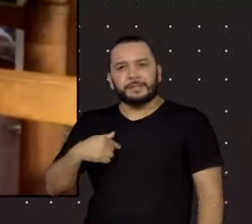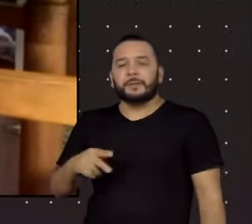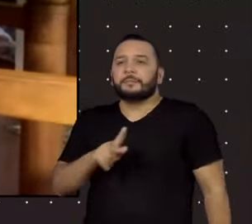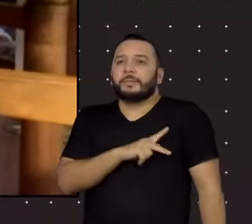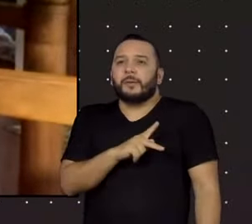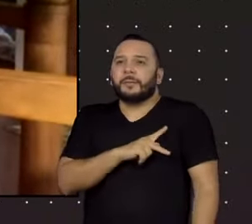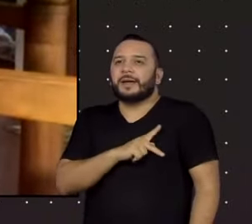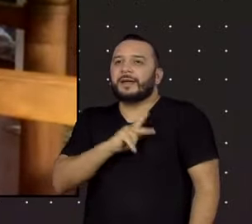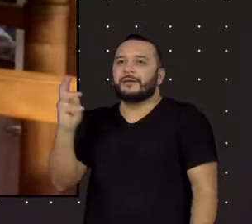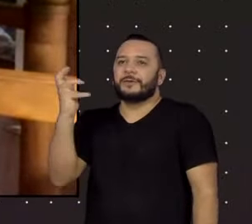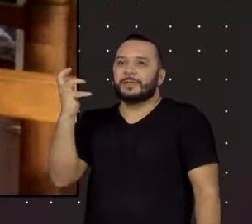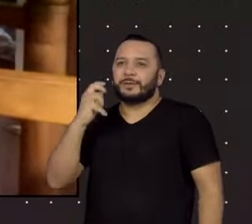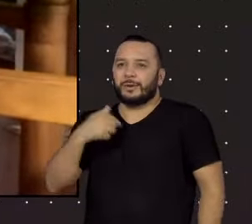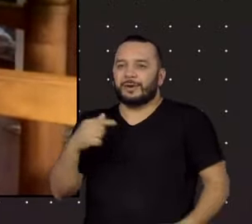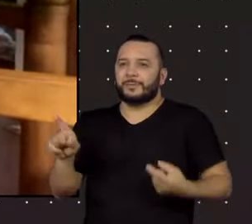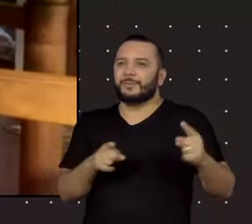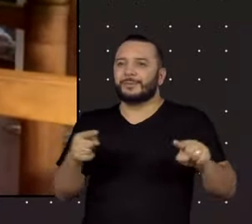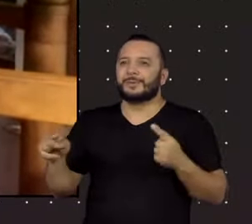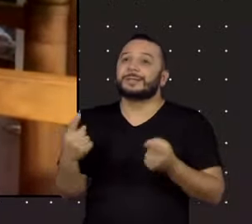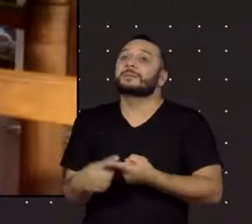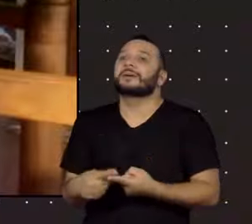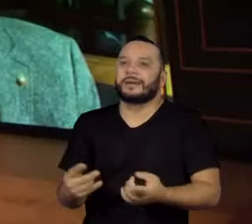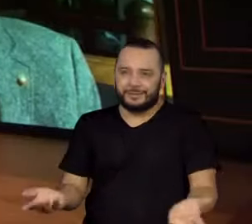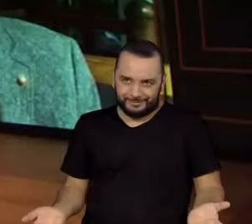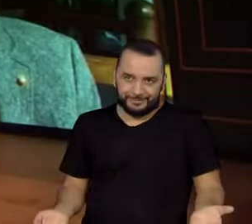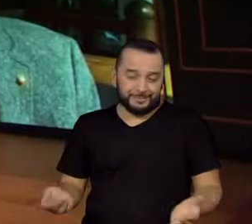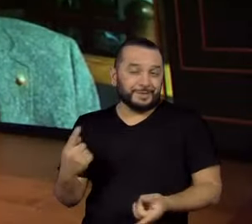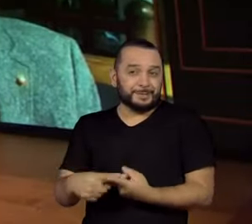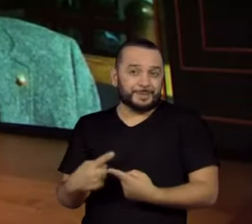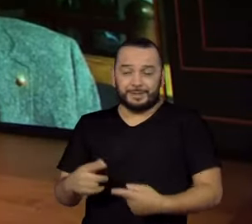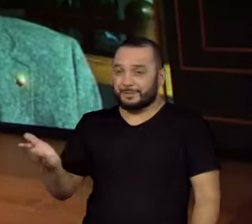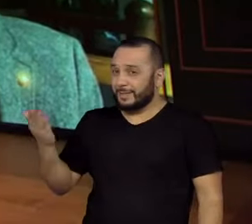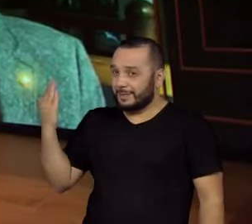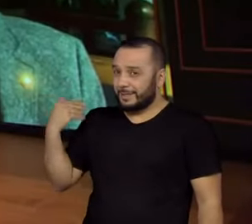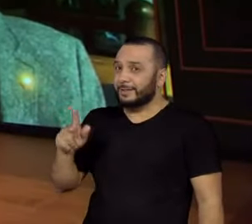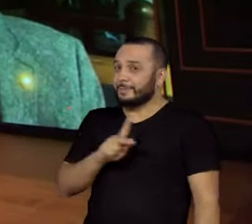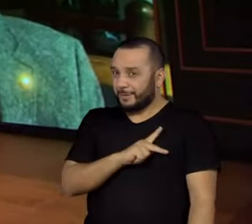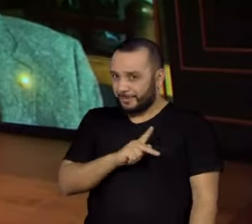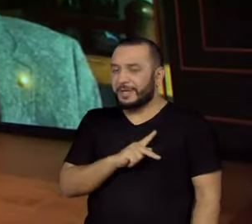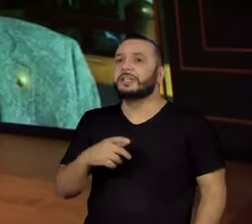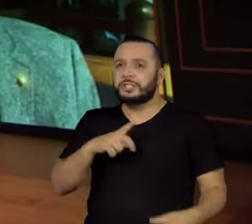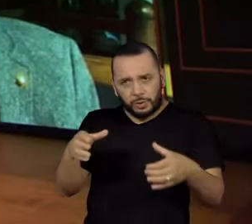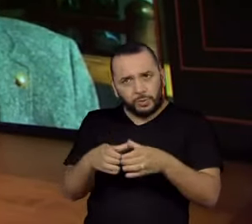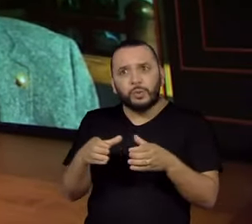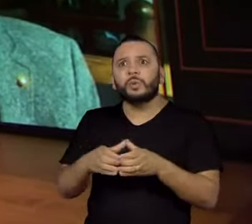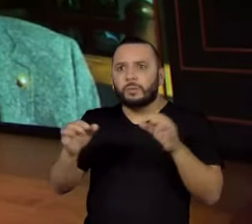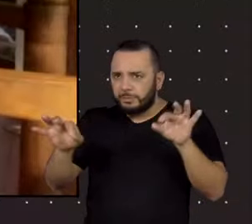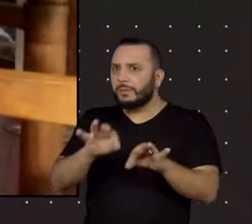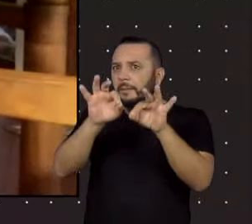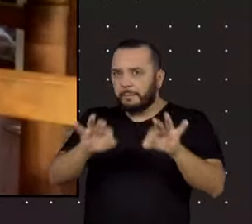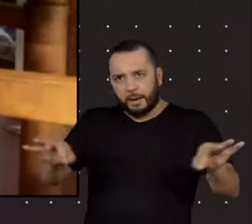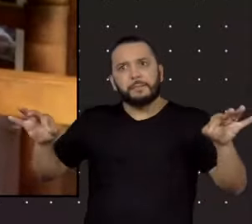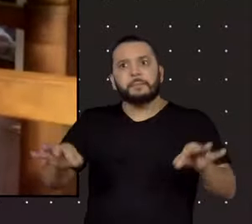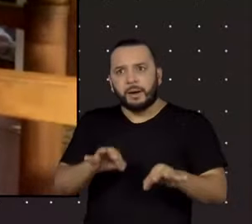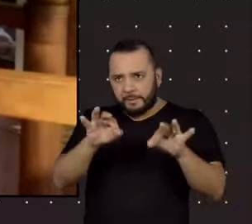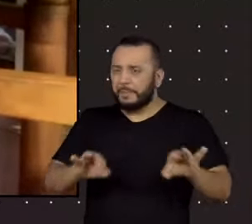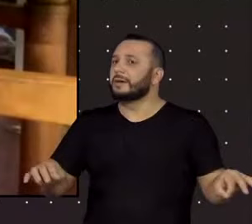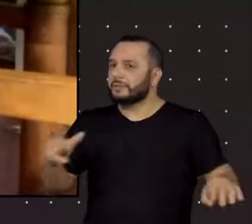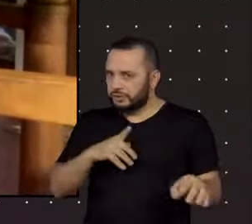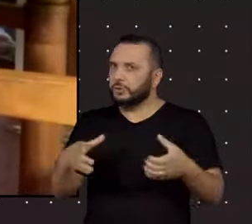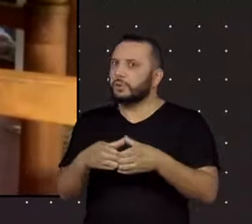porque acabou que, naquela época, o Palmeiras tinha uma orquestra sinfônica de amadores. Veja né? só. Hein?